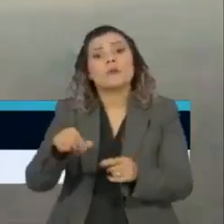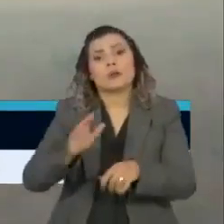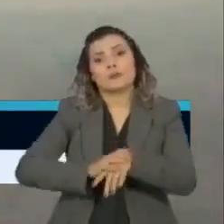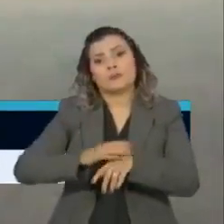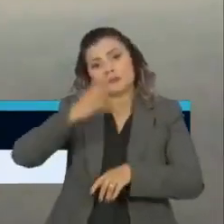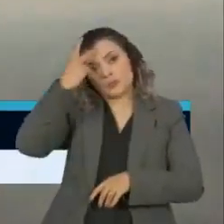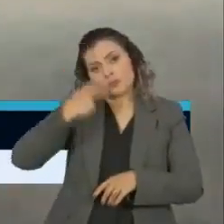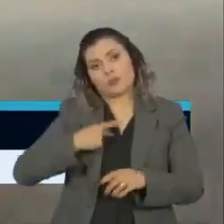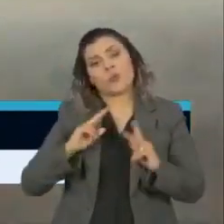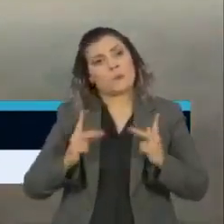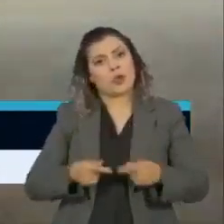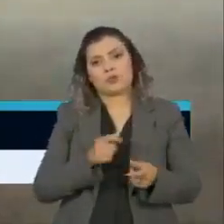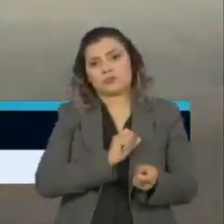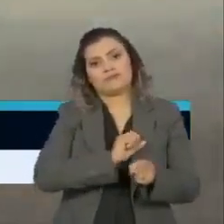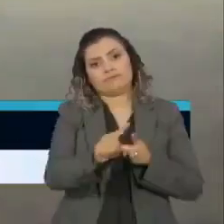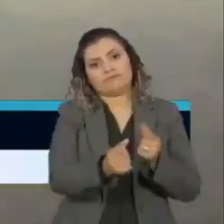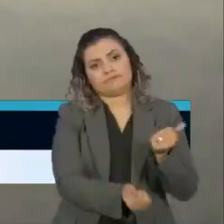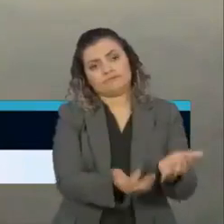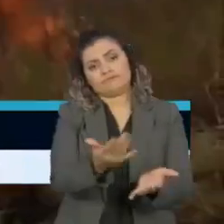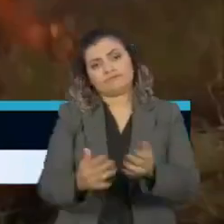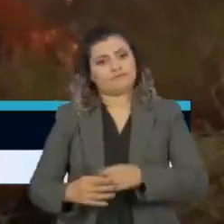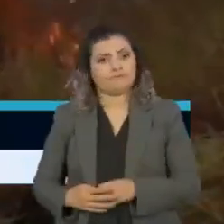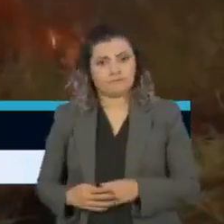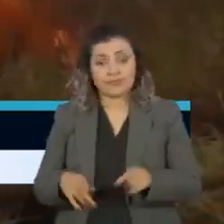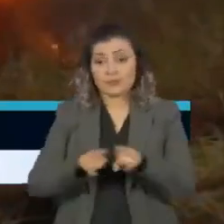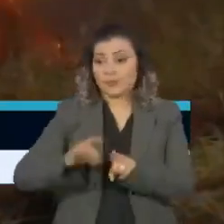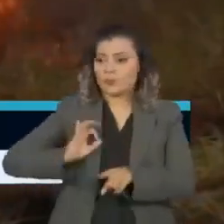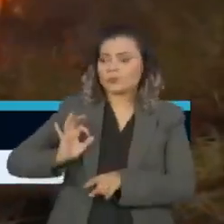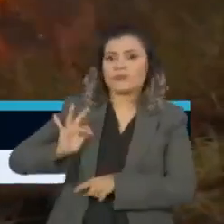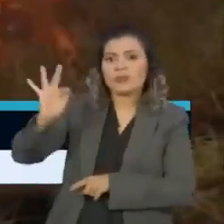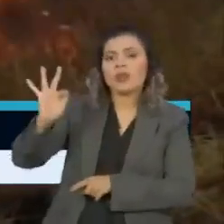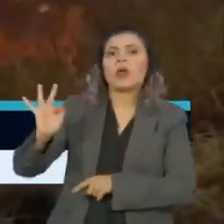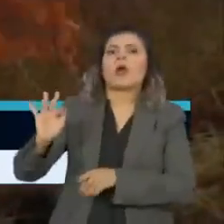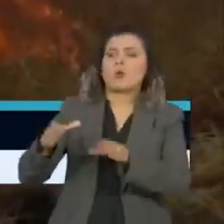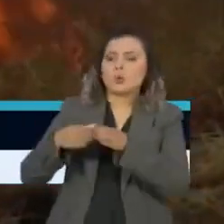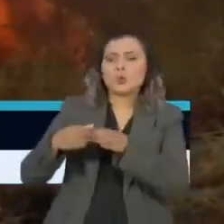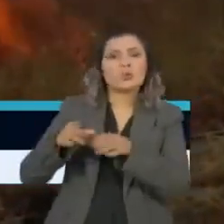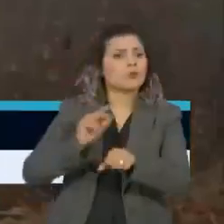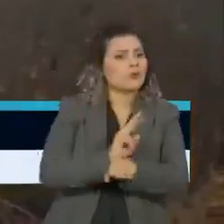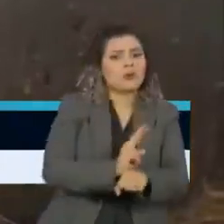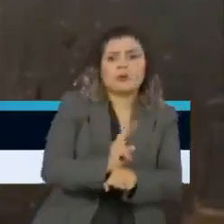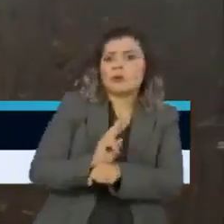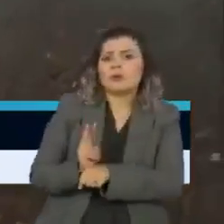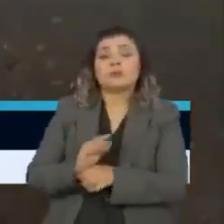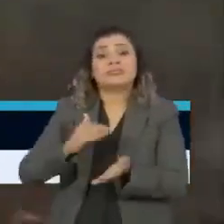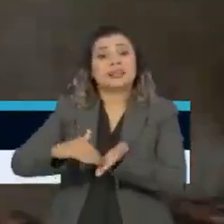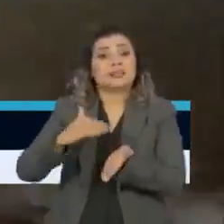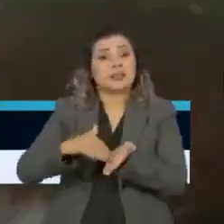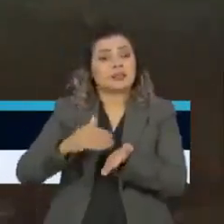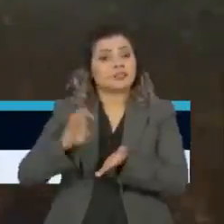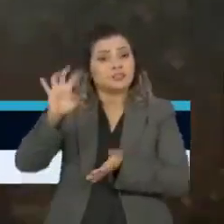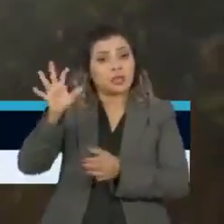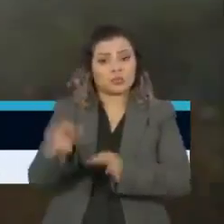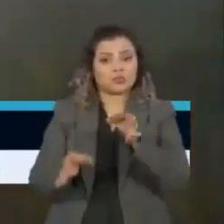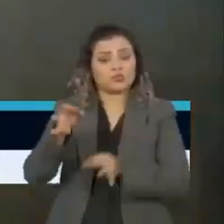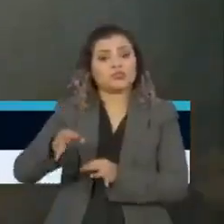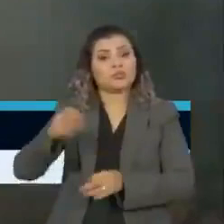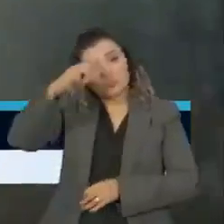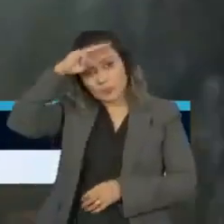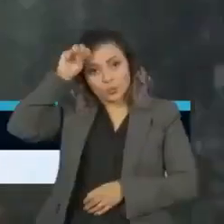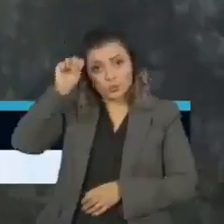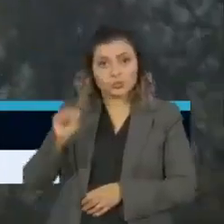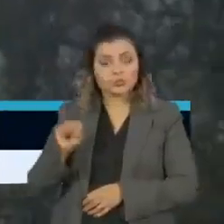provocada pelo homem. As operações Mata A da Polícia Federal e focos da Secretaria de Estado de Justiça de Mato Grosso do